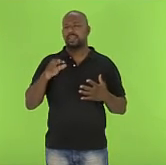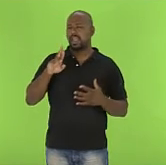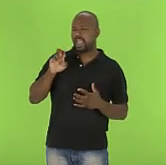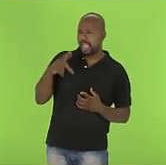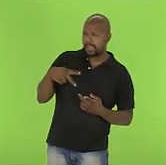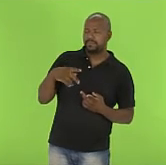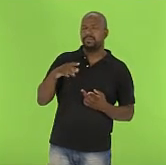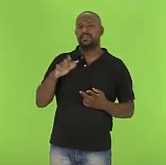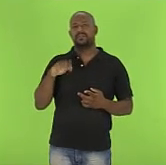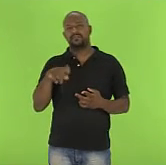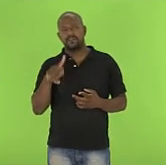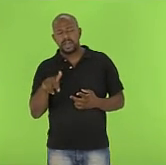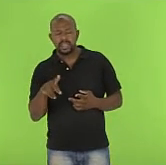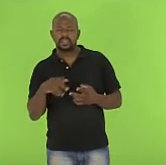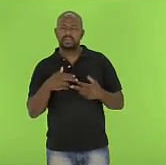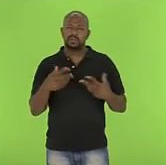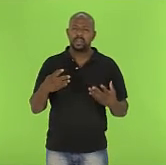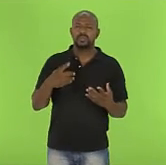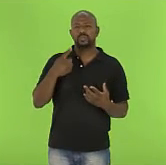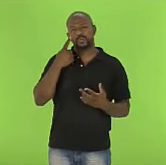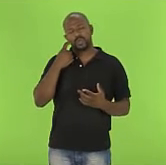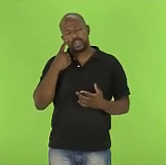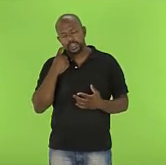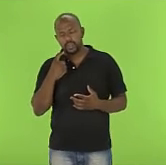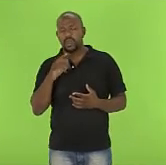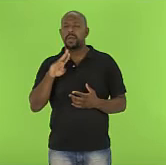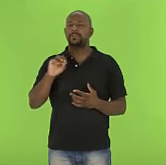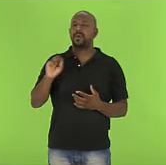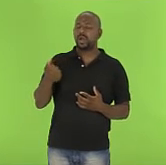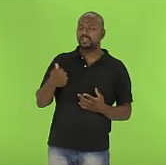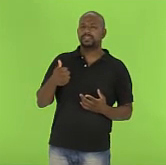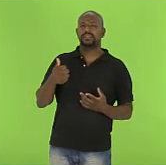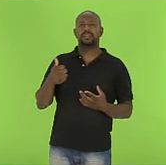um funk, uma bossa nova, um chorinho,